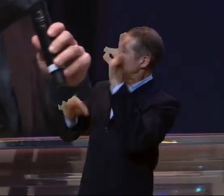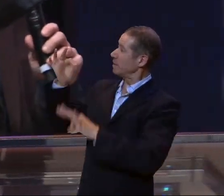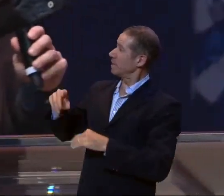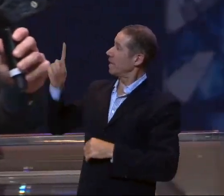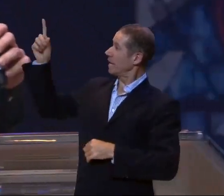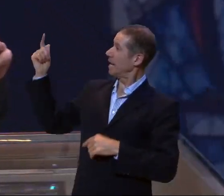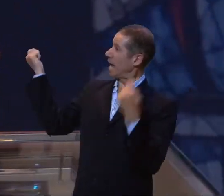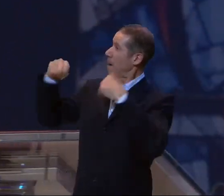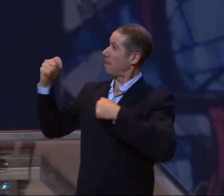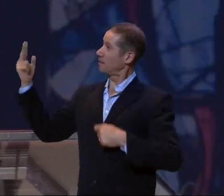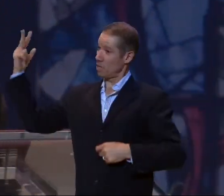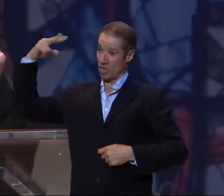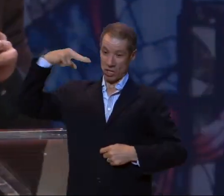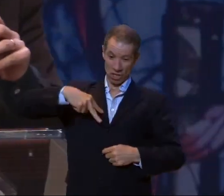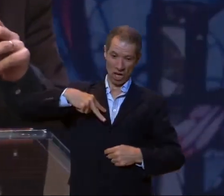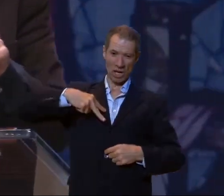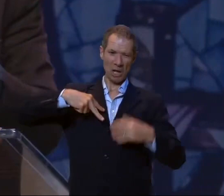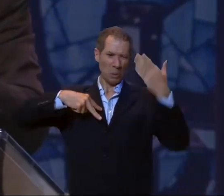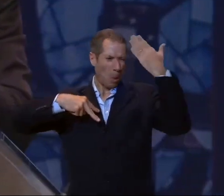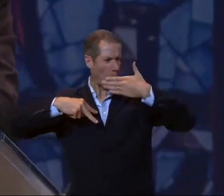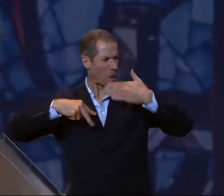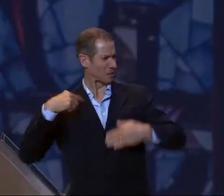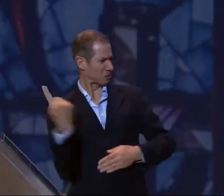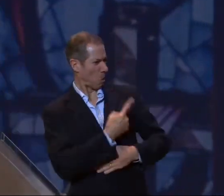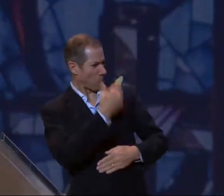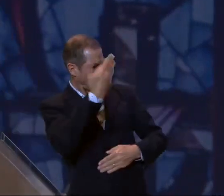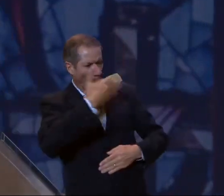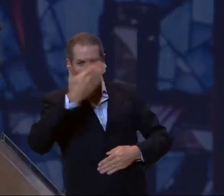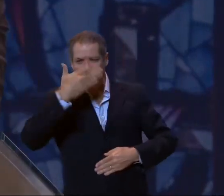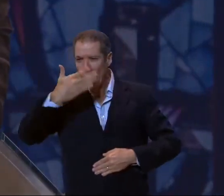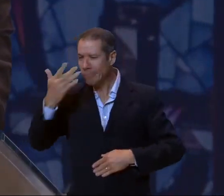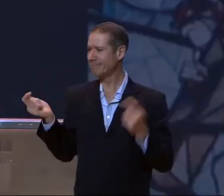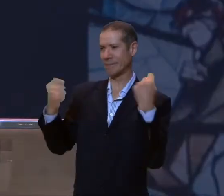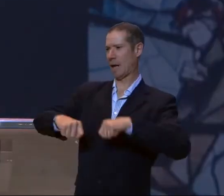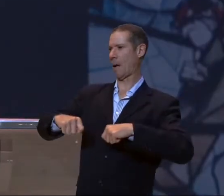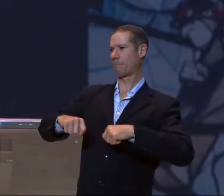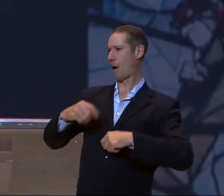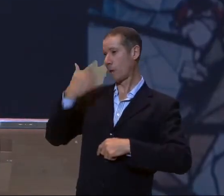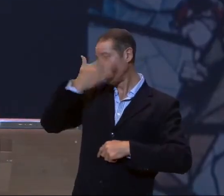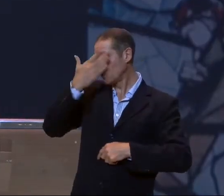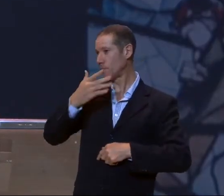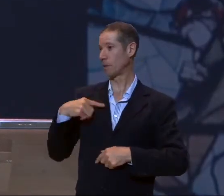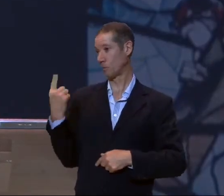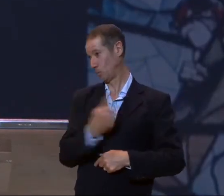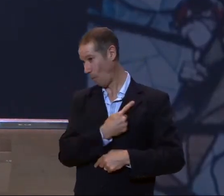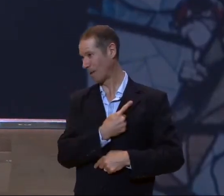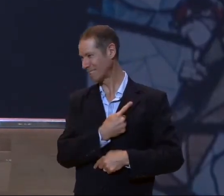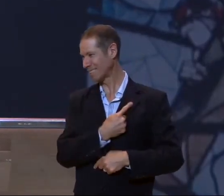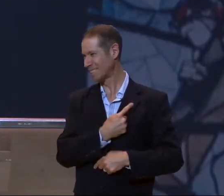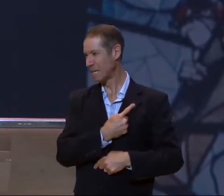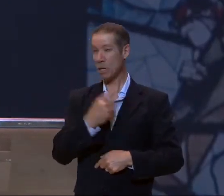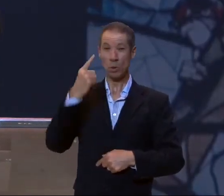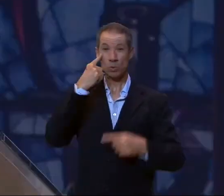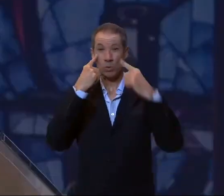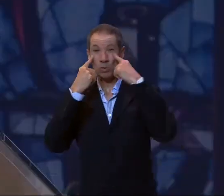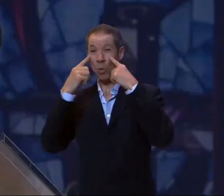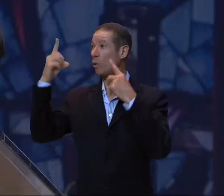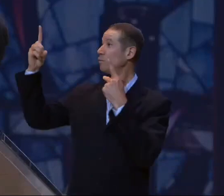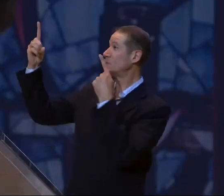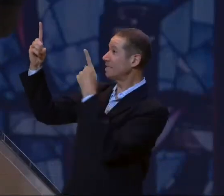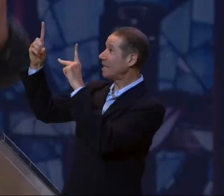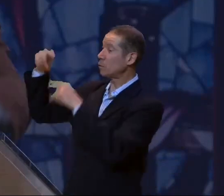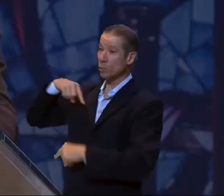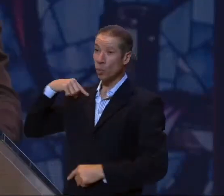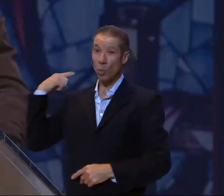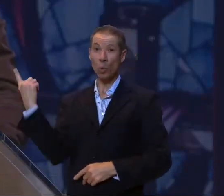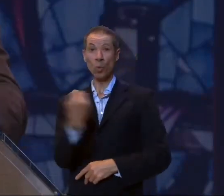de enxergar coisas que nós não somos capazes de ver. E diante dos olhos de Deus, todos